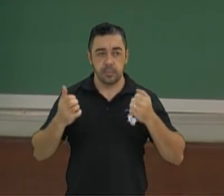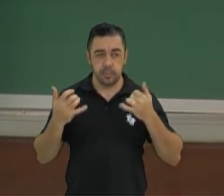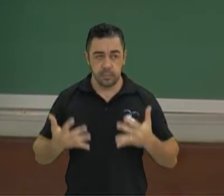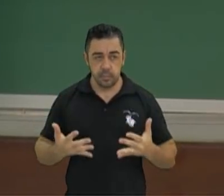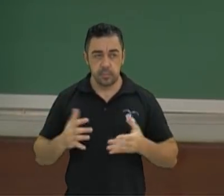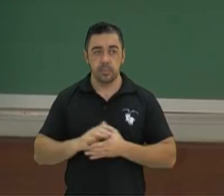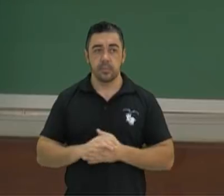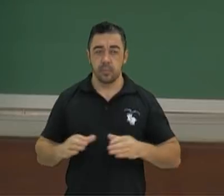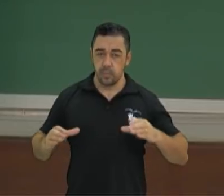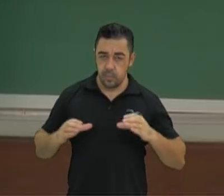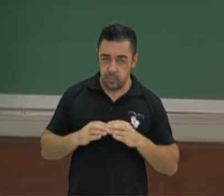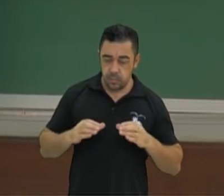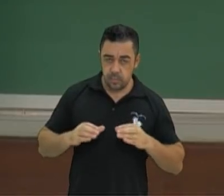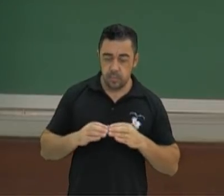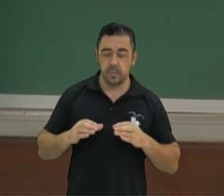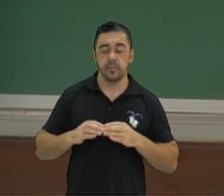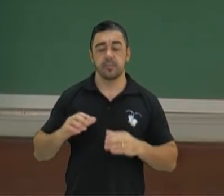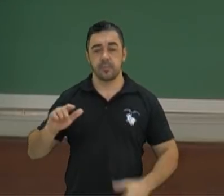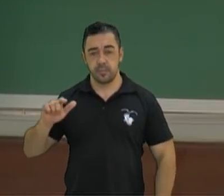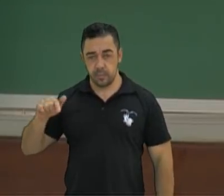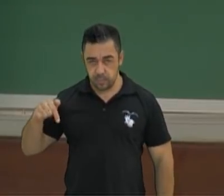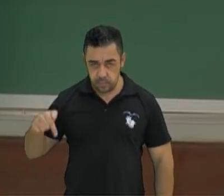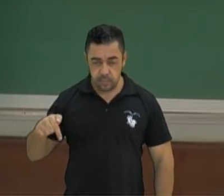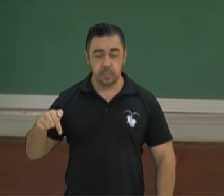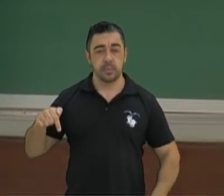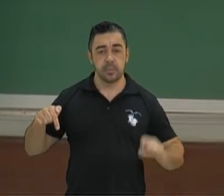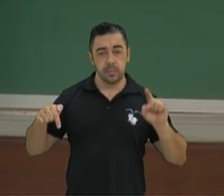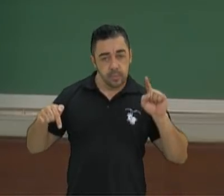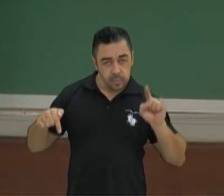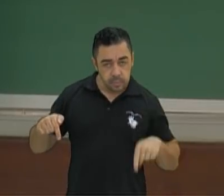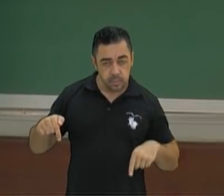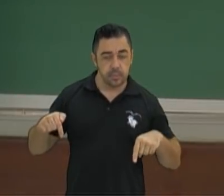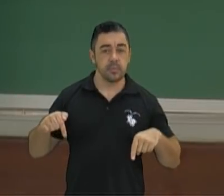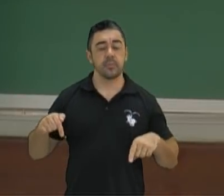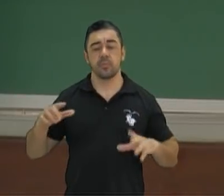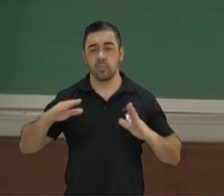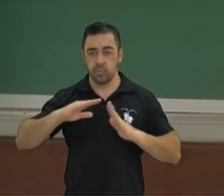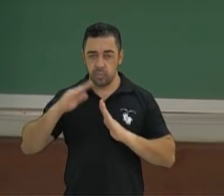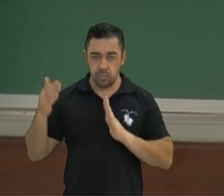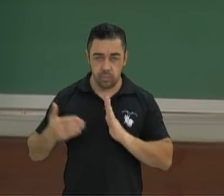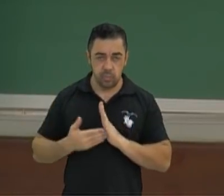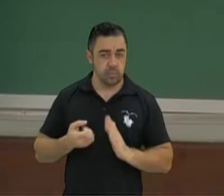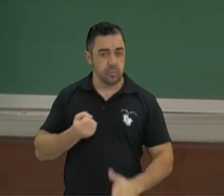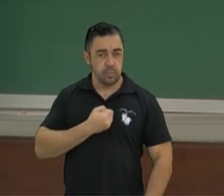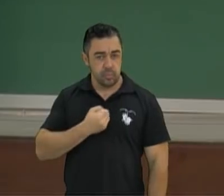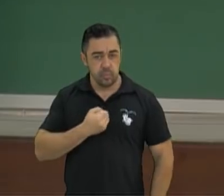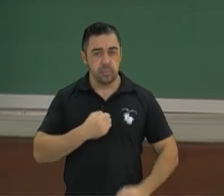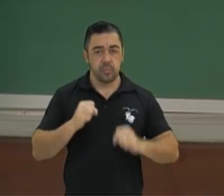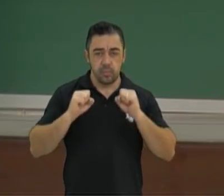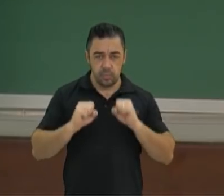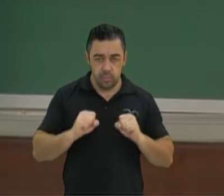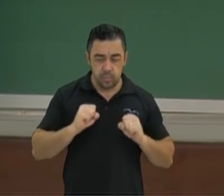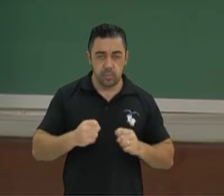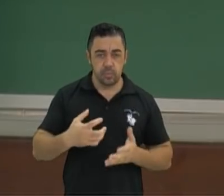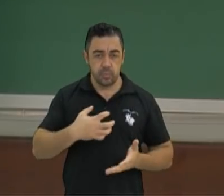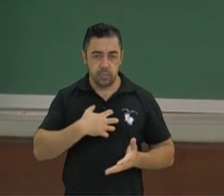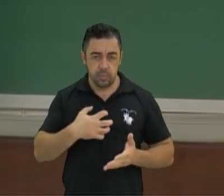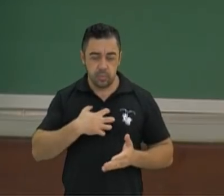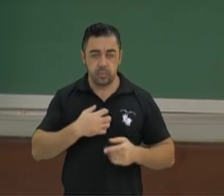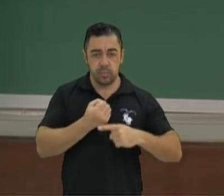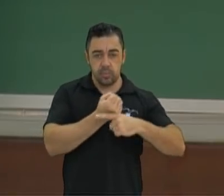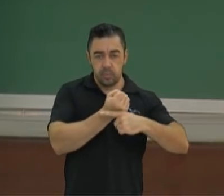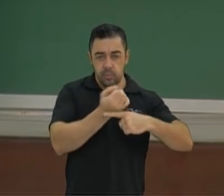assim: o conjunto dos números racionais é formado por todos os números que podem ser escritos na forma de